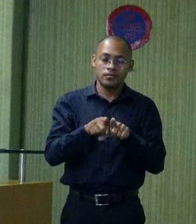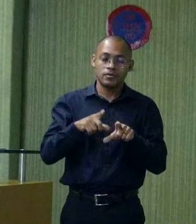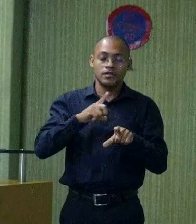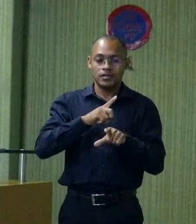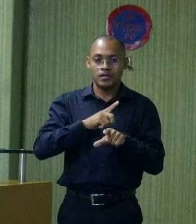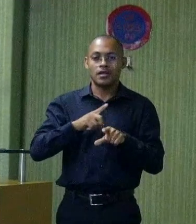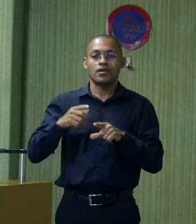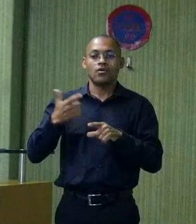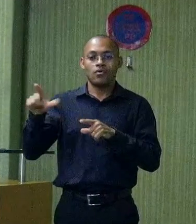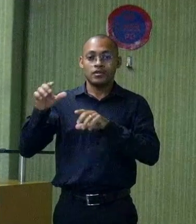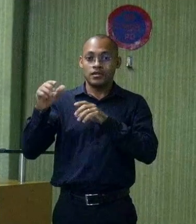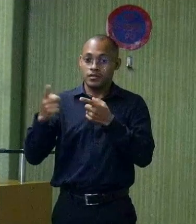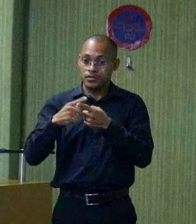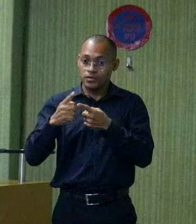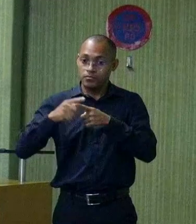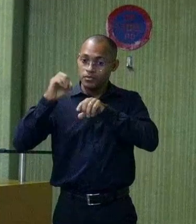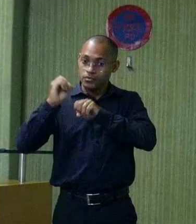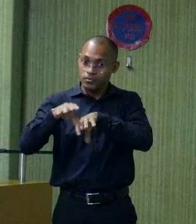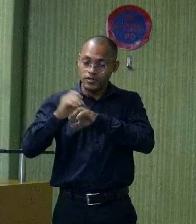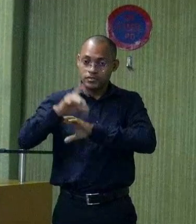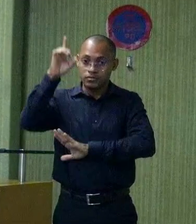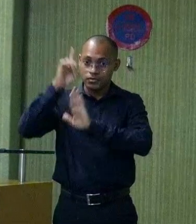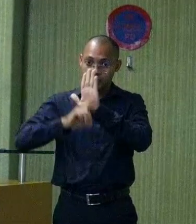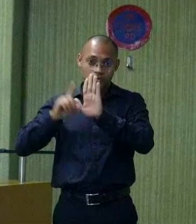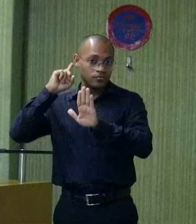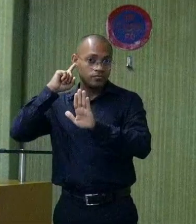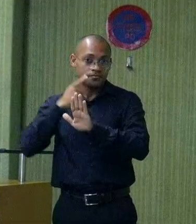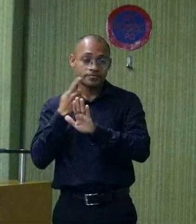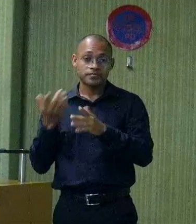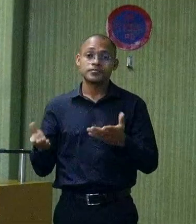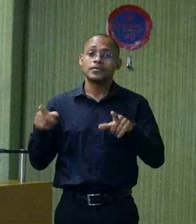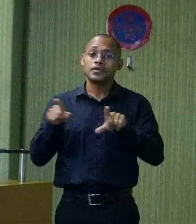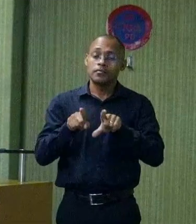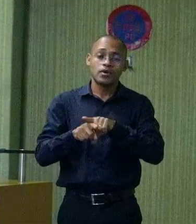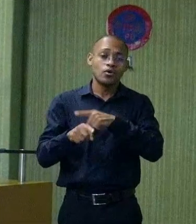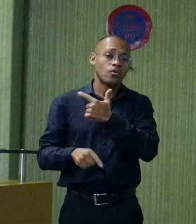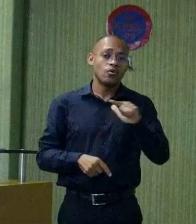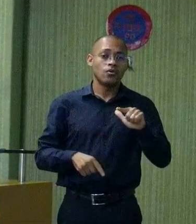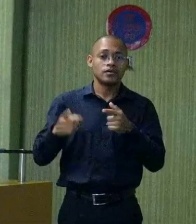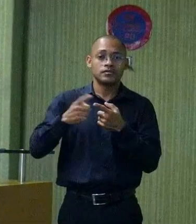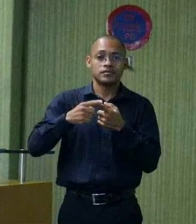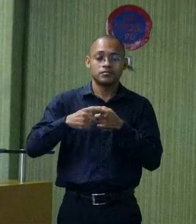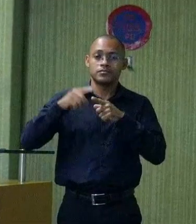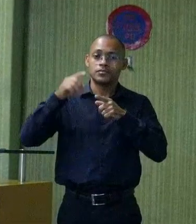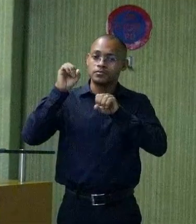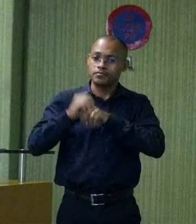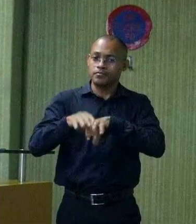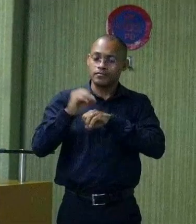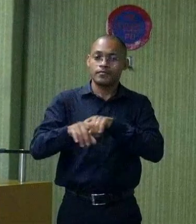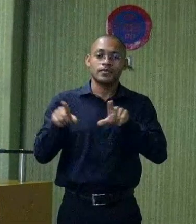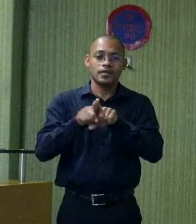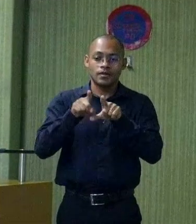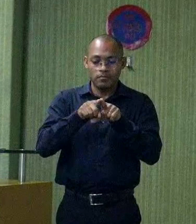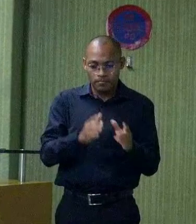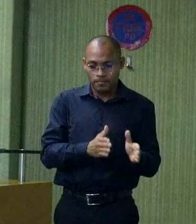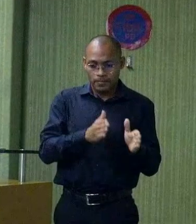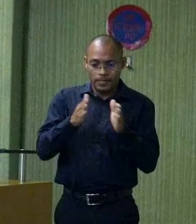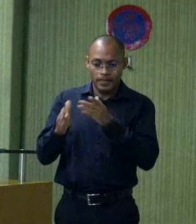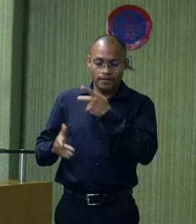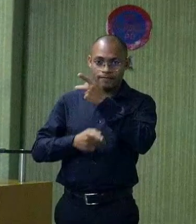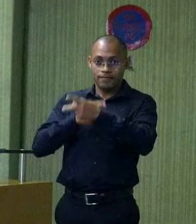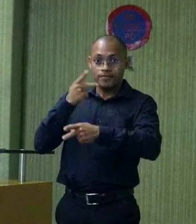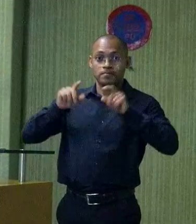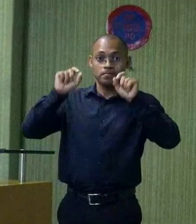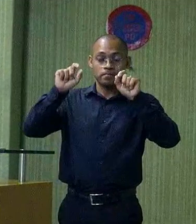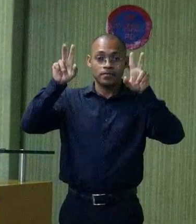suos né a educação integral ela é tratada também com uma novidade agora fala-se da não apenas